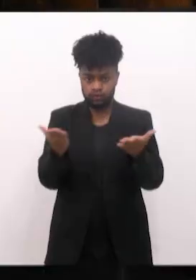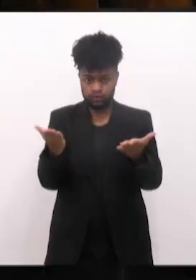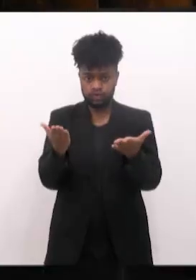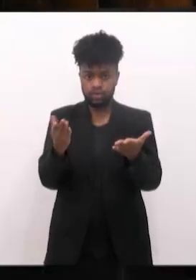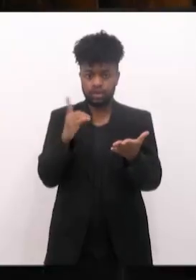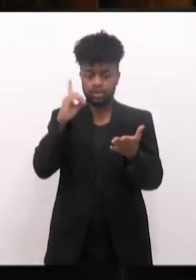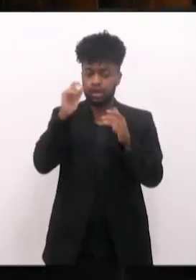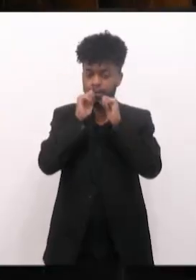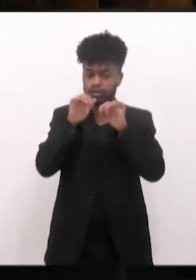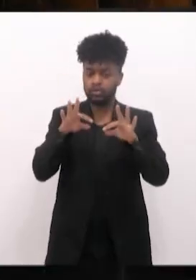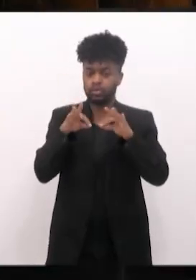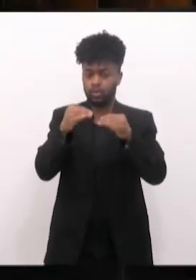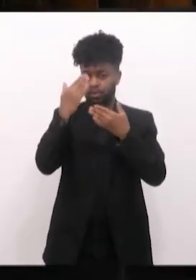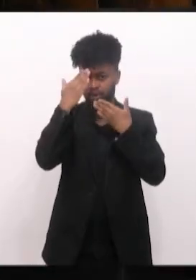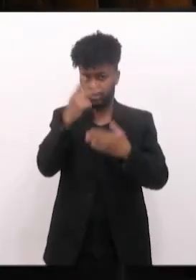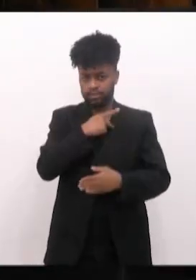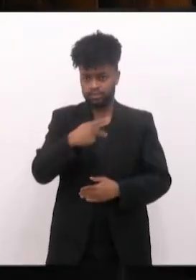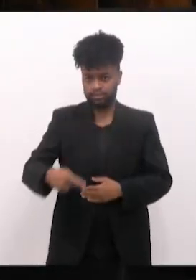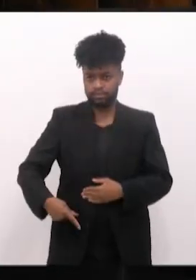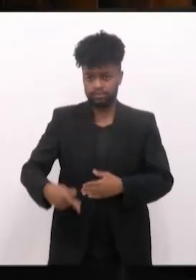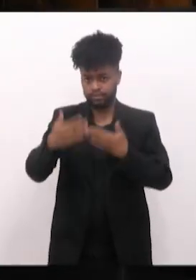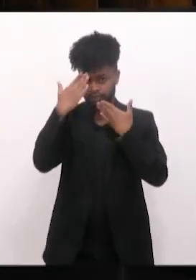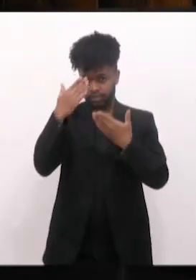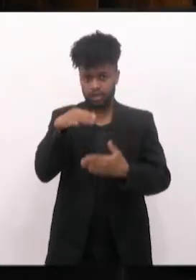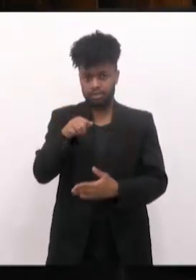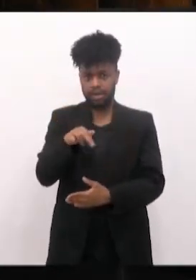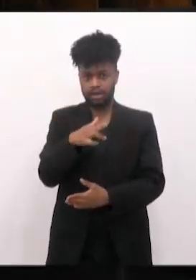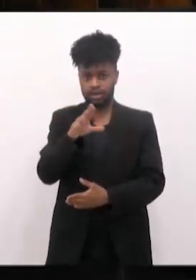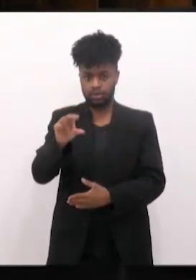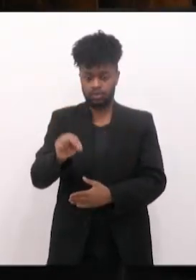Deus abençoe a todos. Obrigado, presidente. Obrigado, Marquinhos.